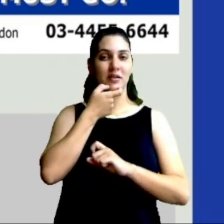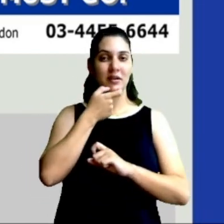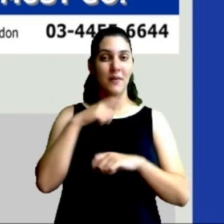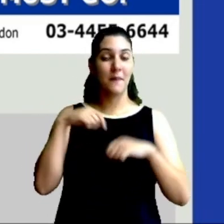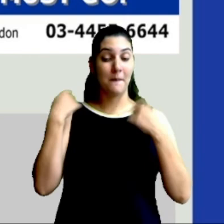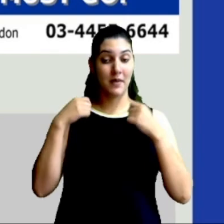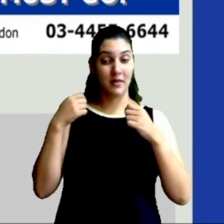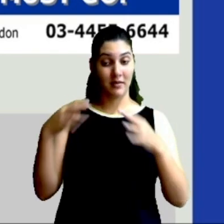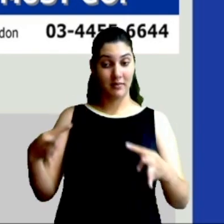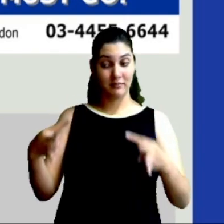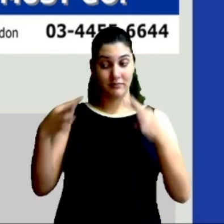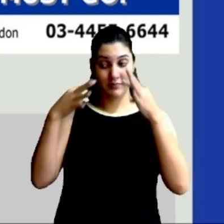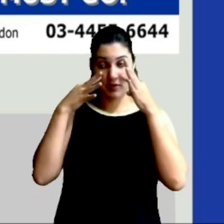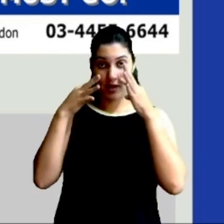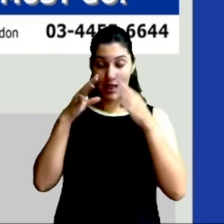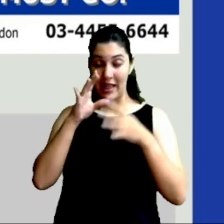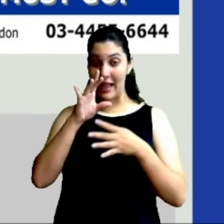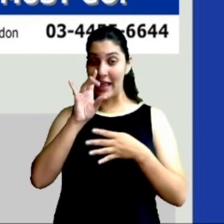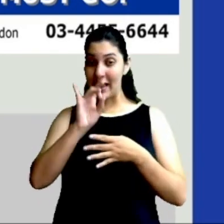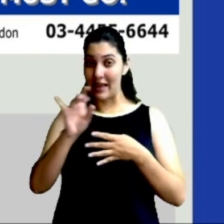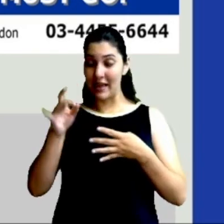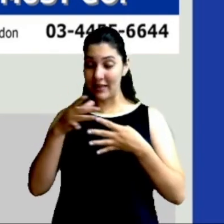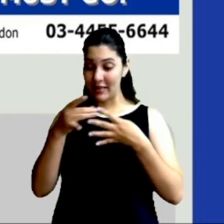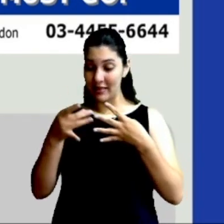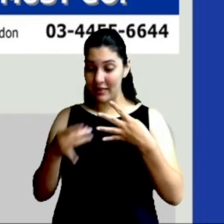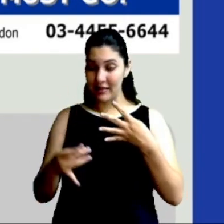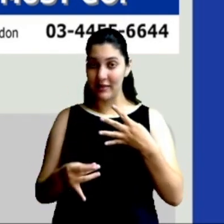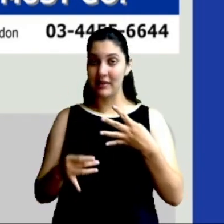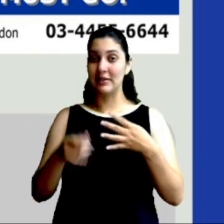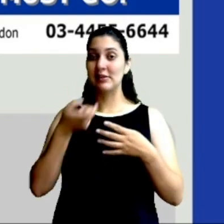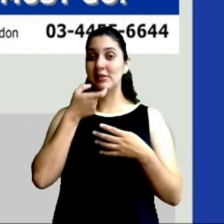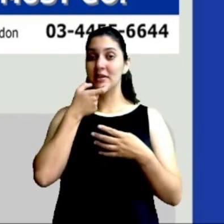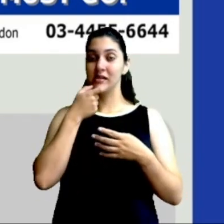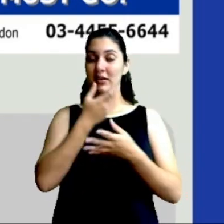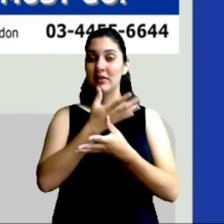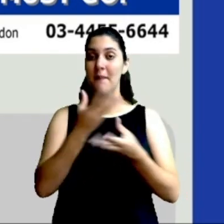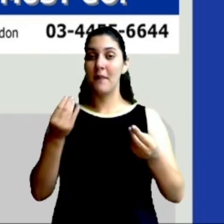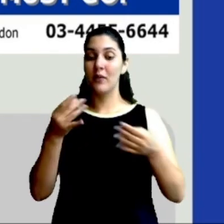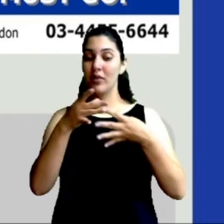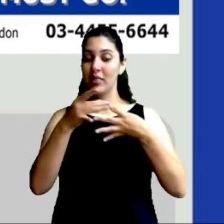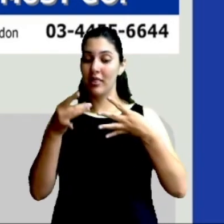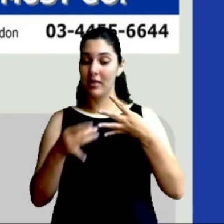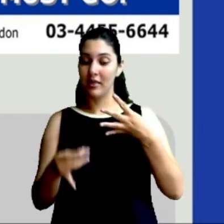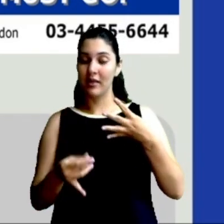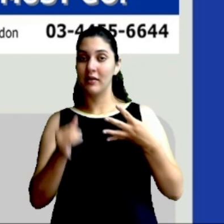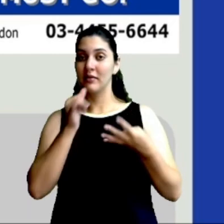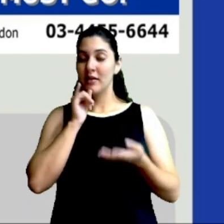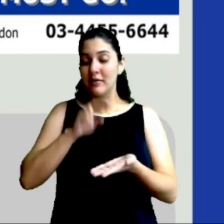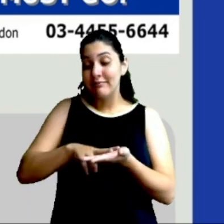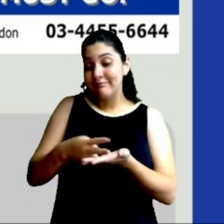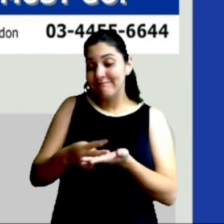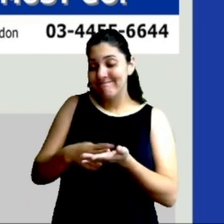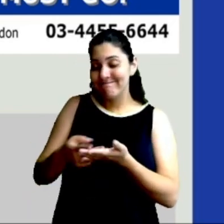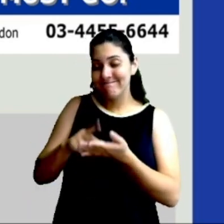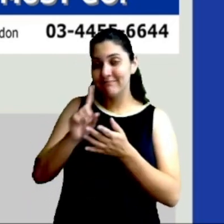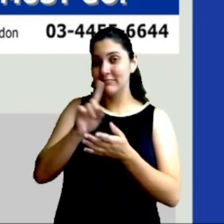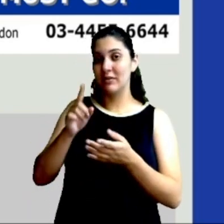precisa ficar atento a cada detalhe. Em inglês é muito detalhe, não é tanto tradução ao pé da letra, e